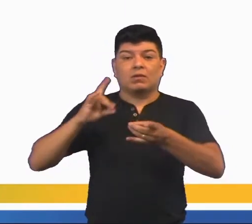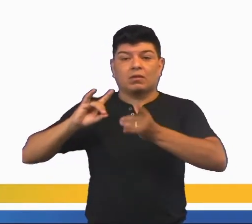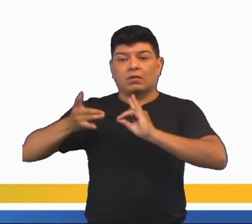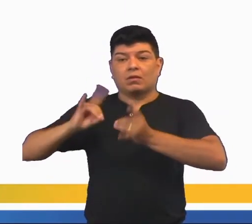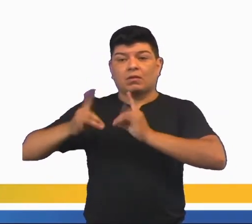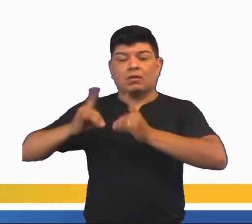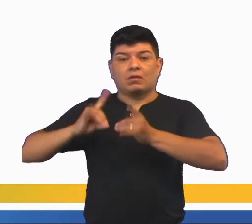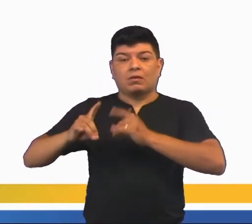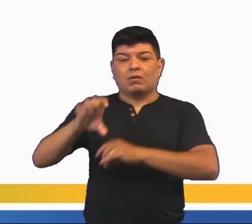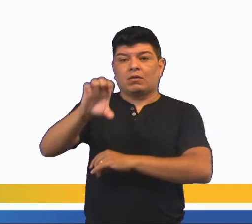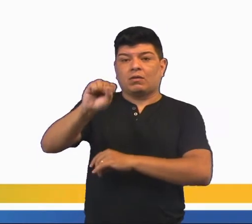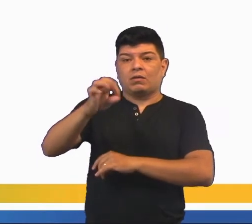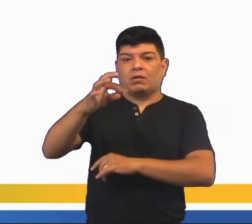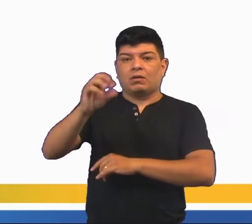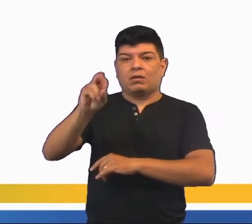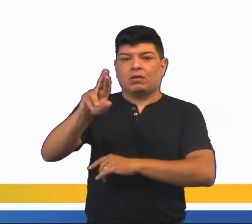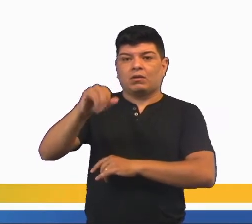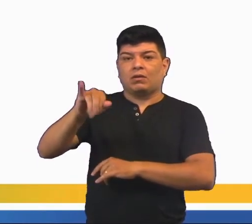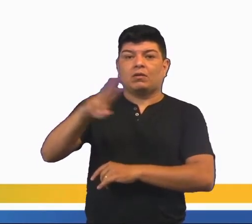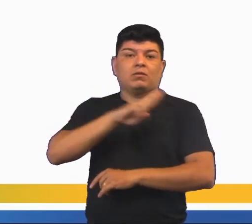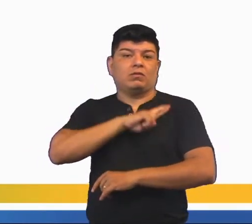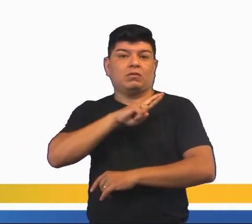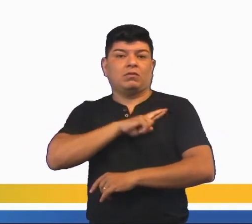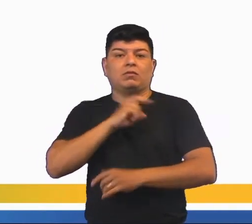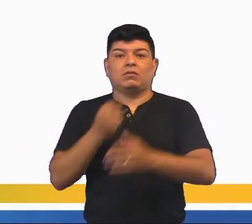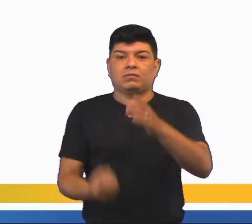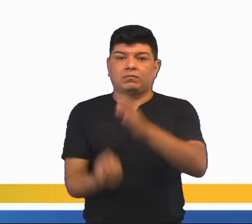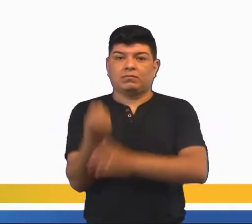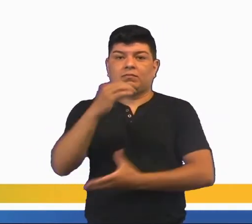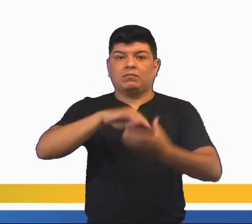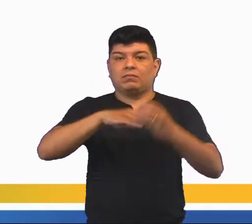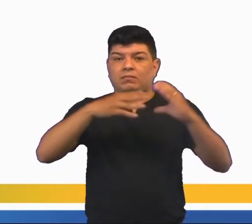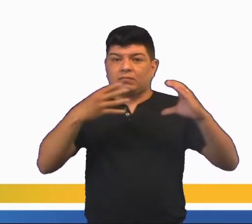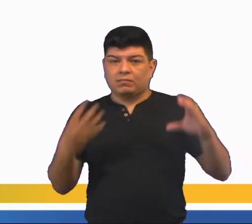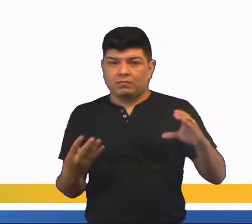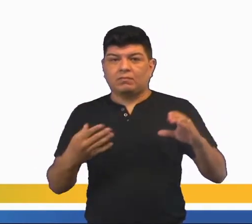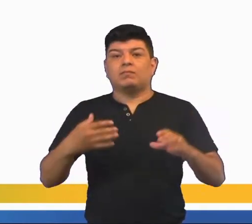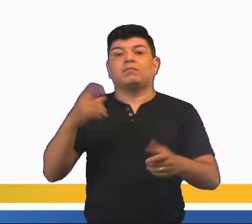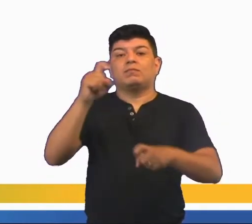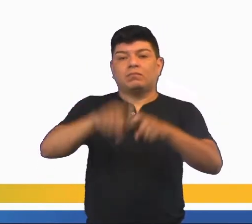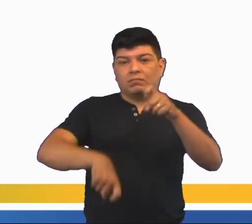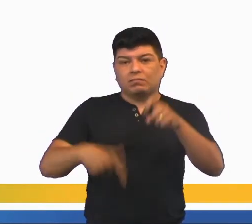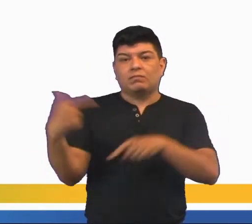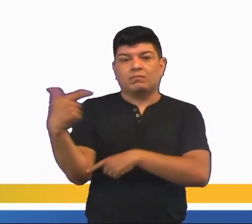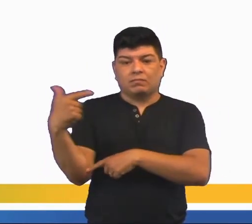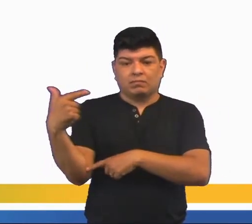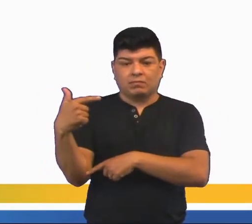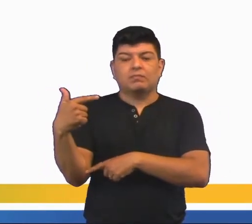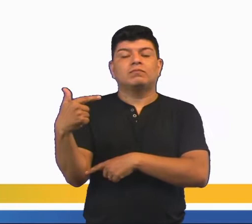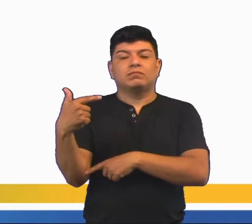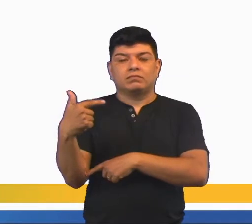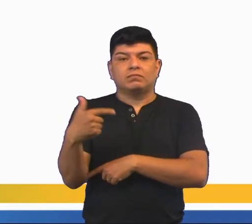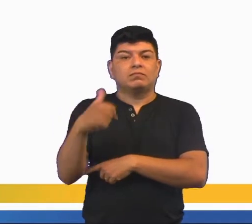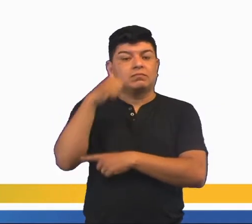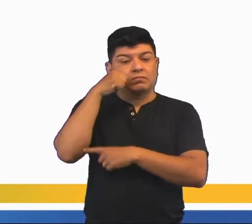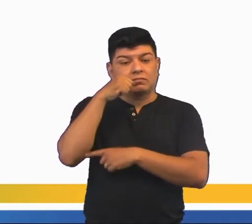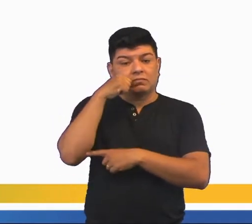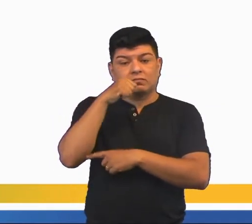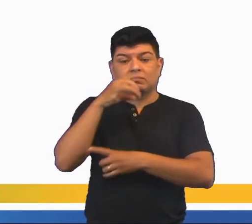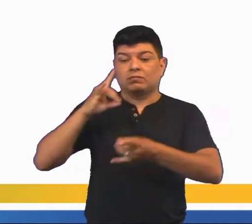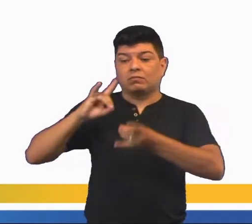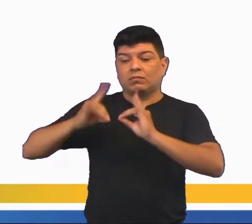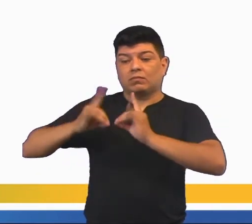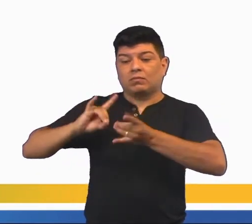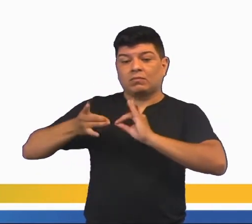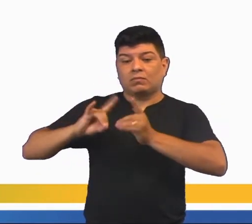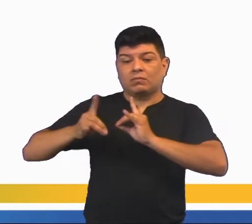hormônios esteroides, responsável pelo surgimento das características sexuais secundárias. Em menina, esses hormônios